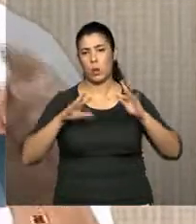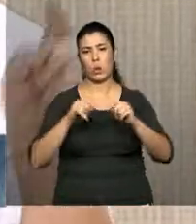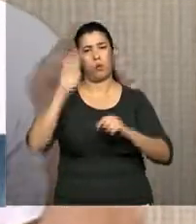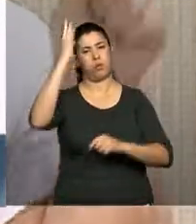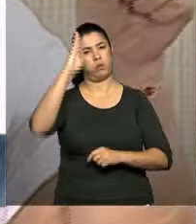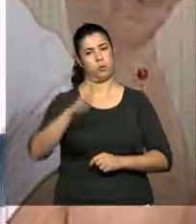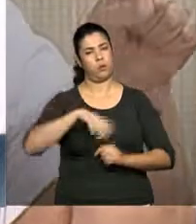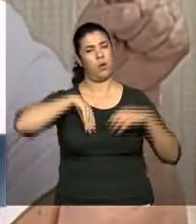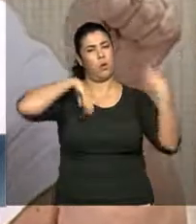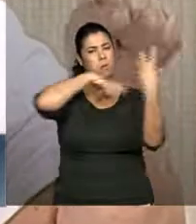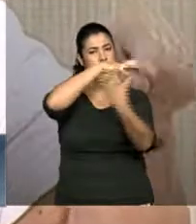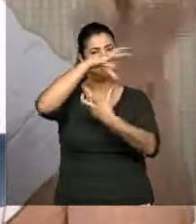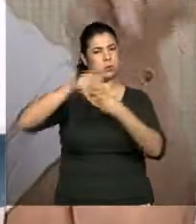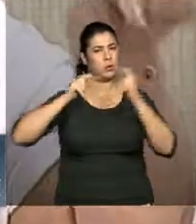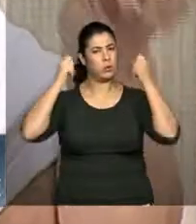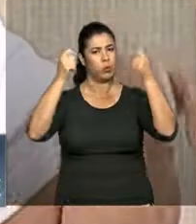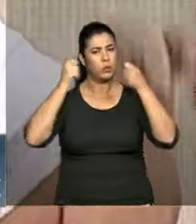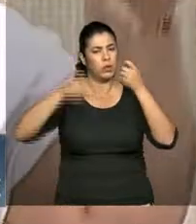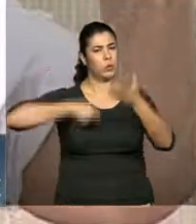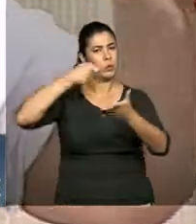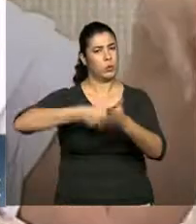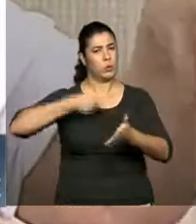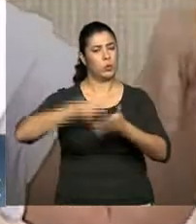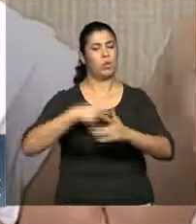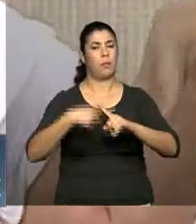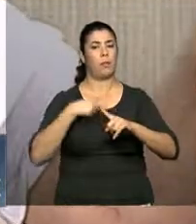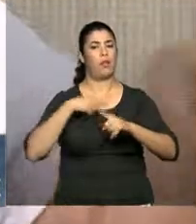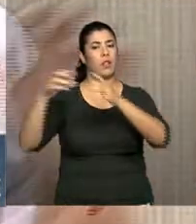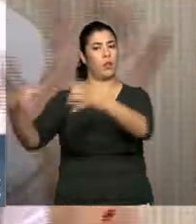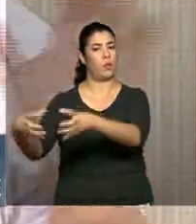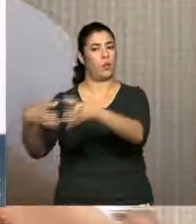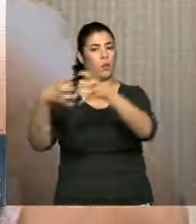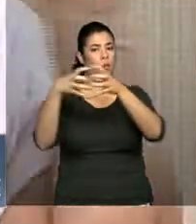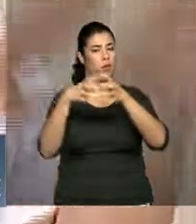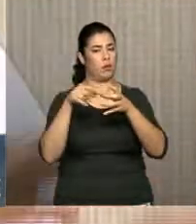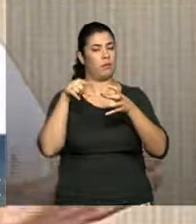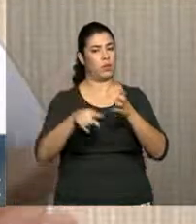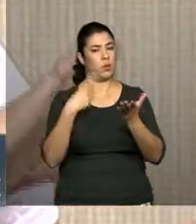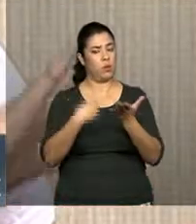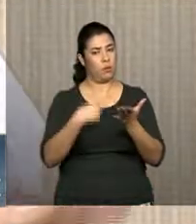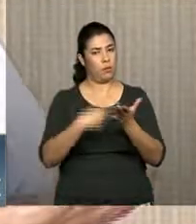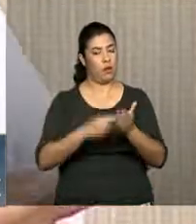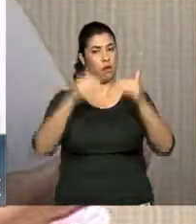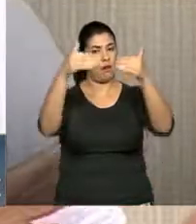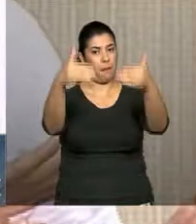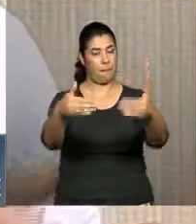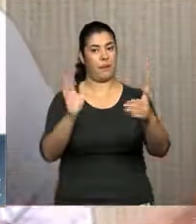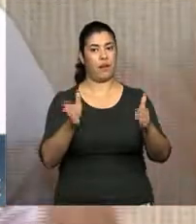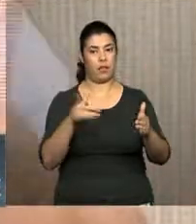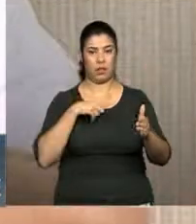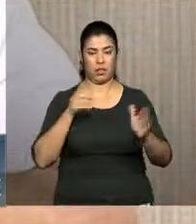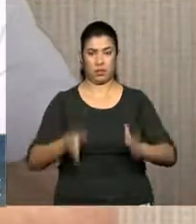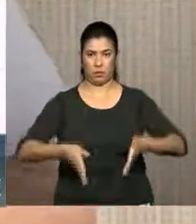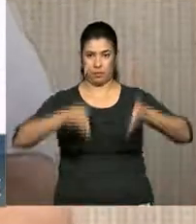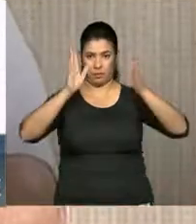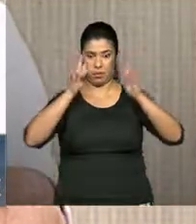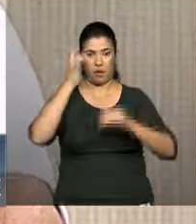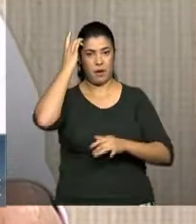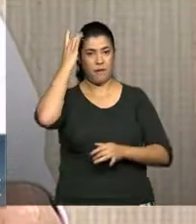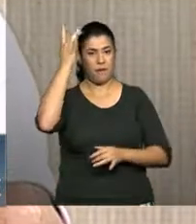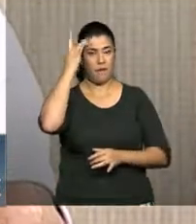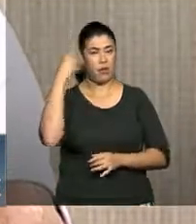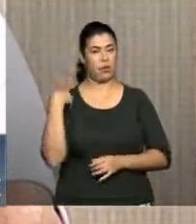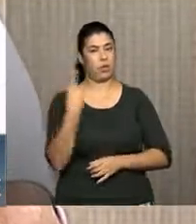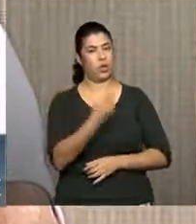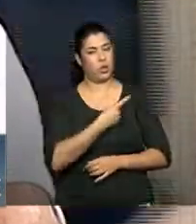eu inclusive vou receber a comitiva que já marcou manifestação já marcar aqui na porta do nosso prédio até para facilitar que